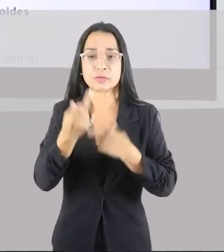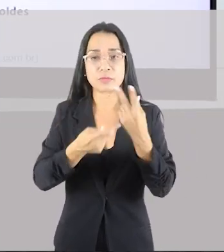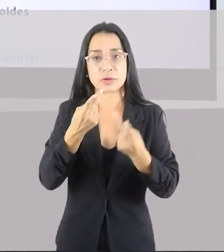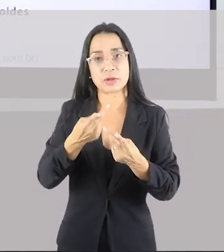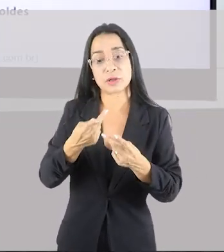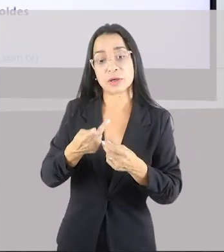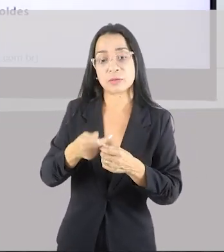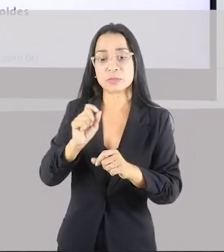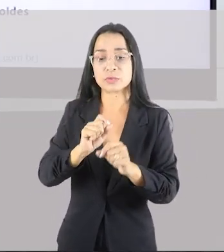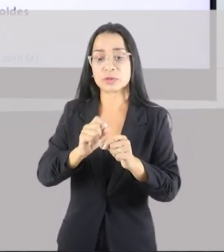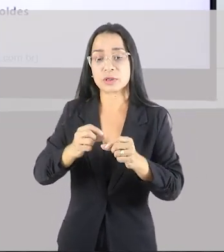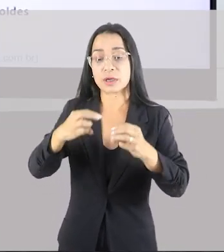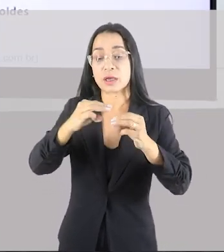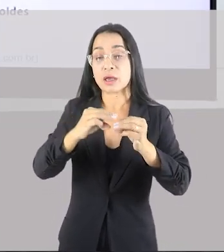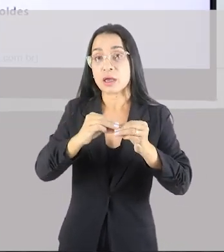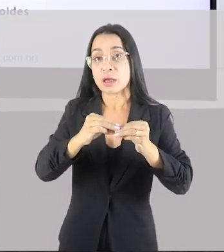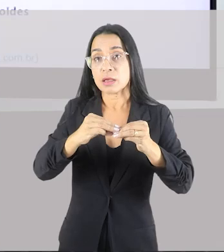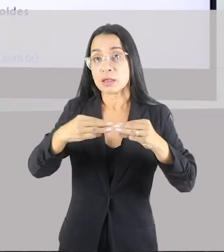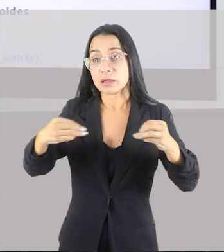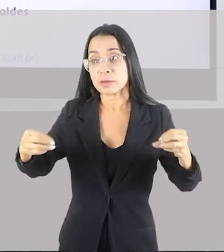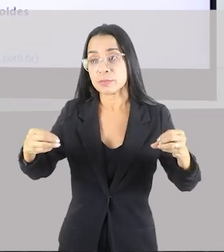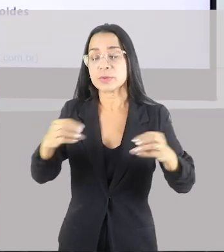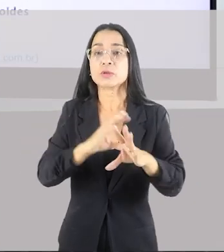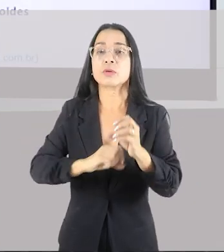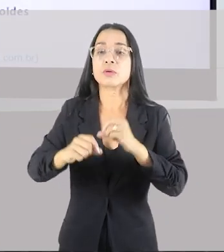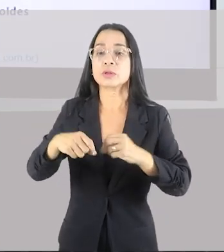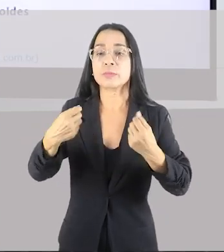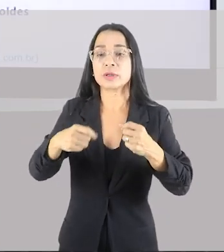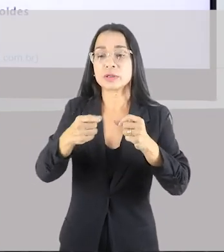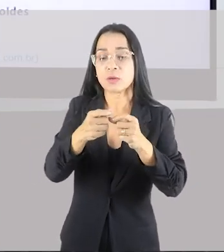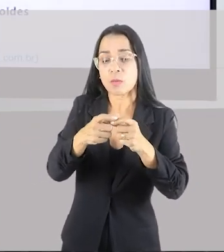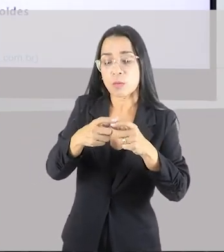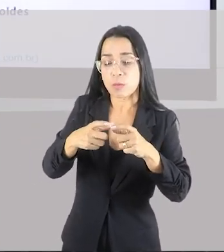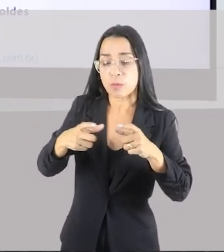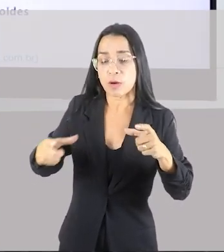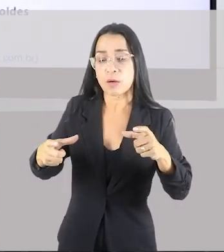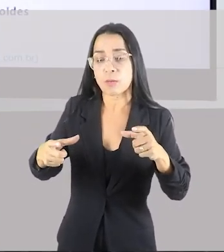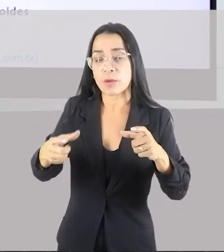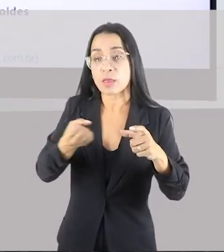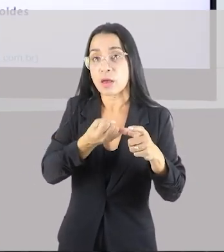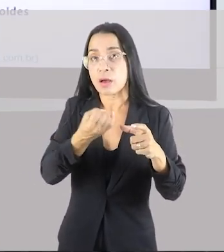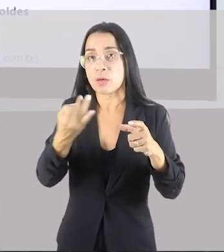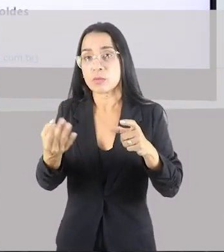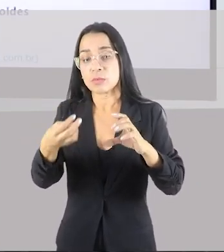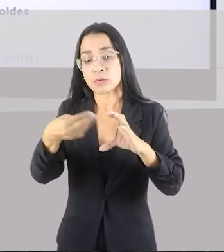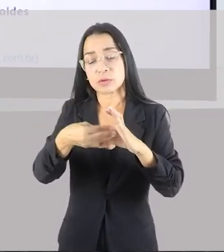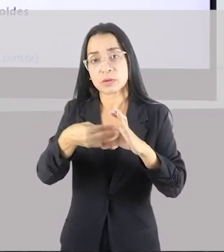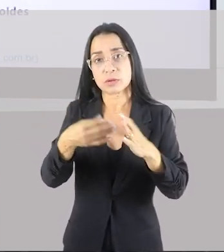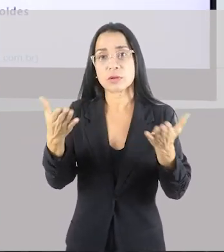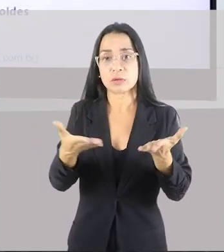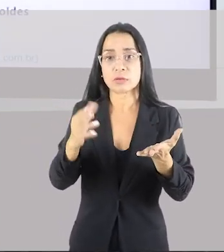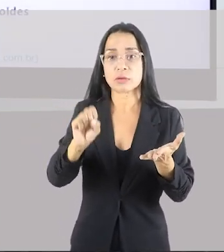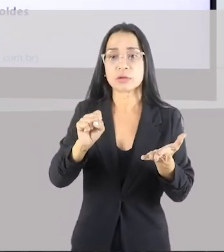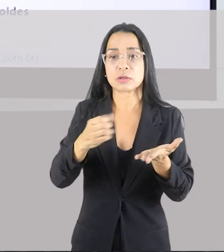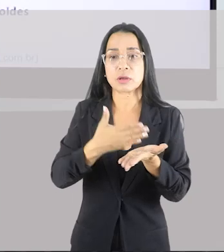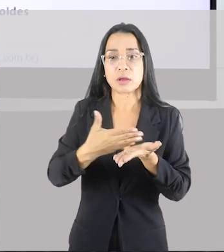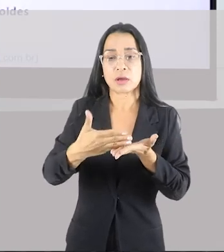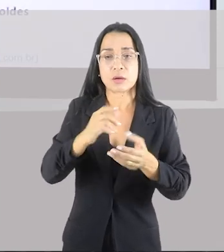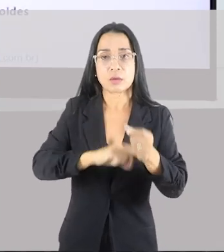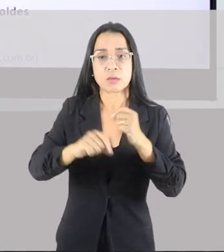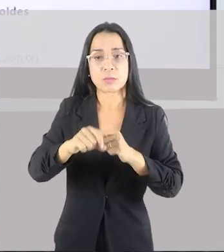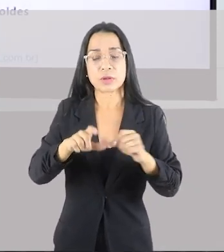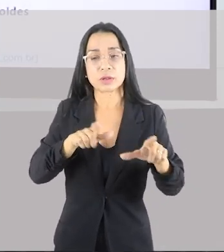porque primeiramente a gente precisou aumentar o número de células. Agora sim, a gente vai começar ali